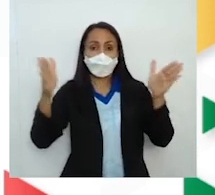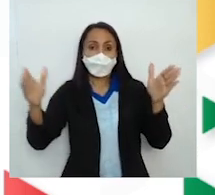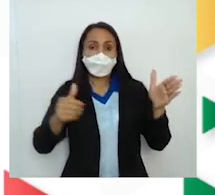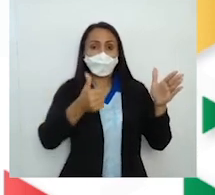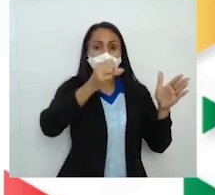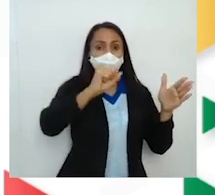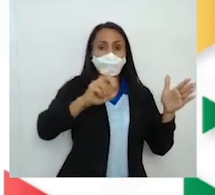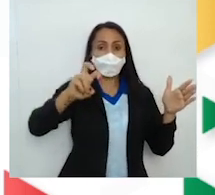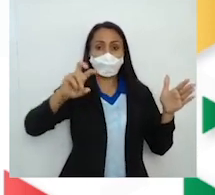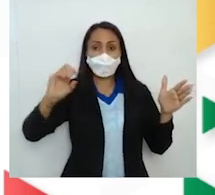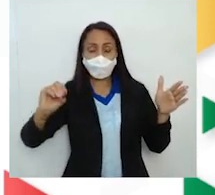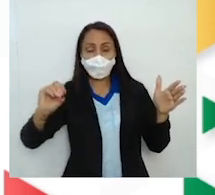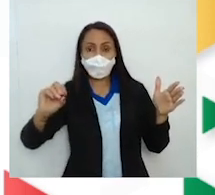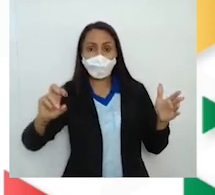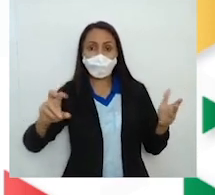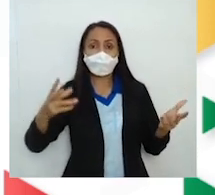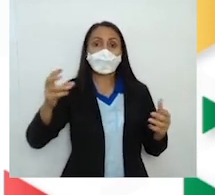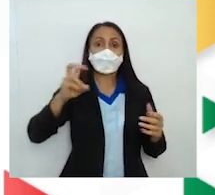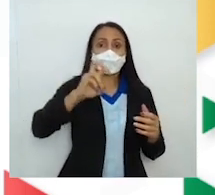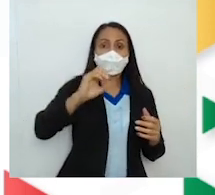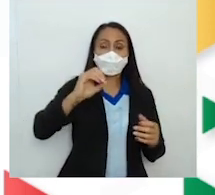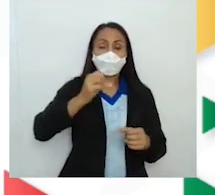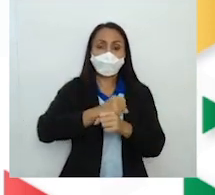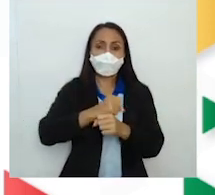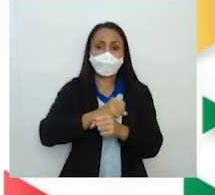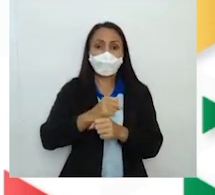de 50 anos, nós tivemos